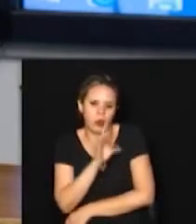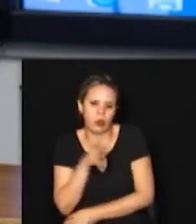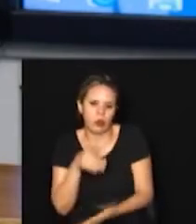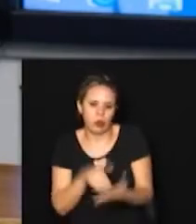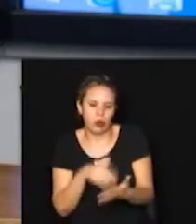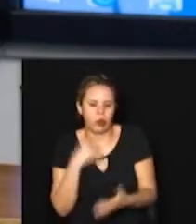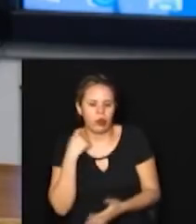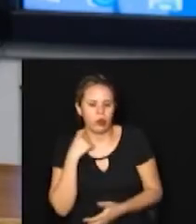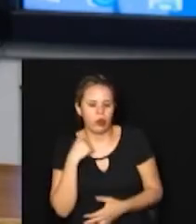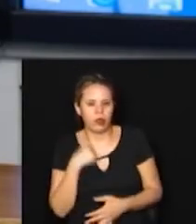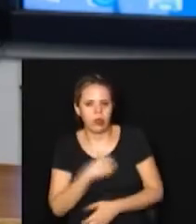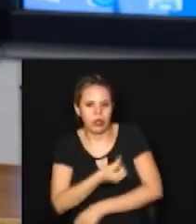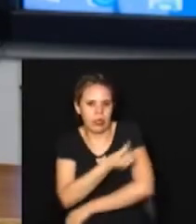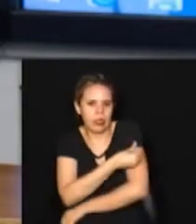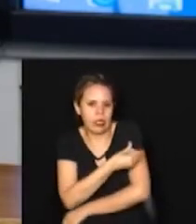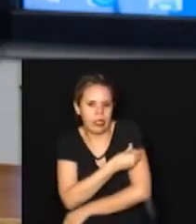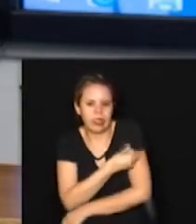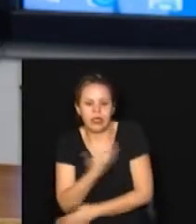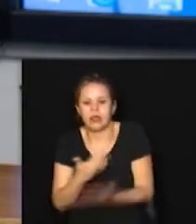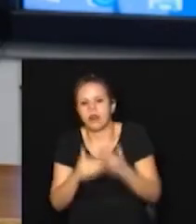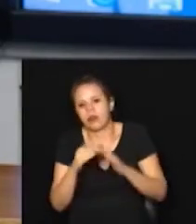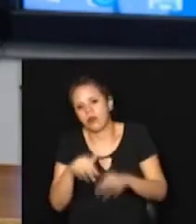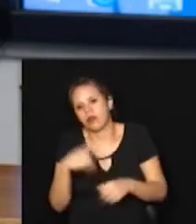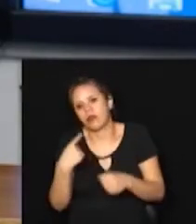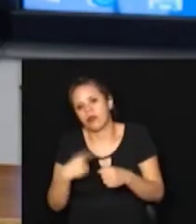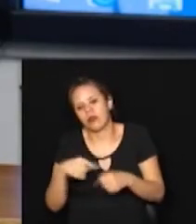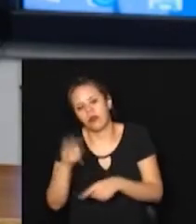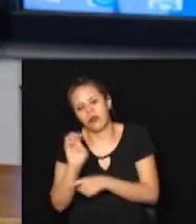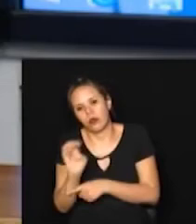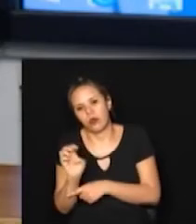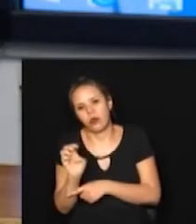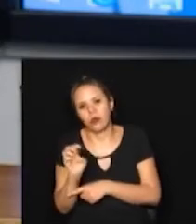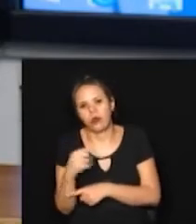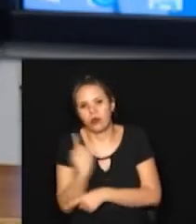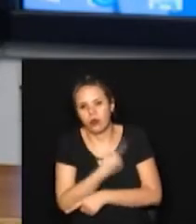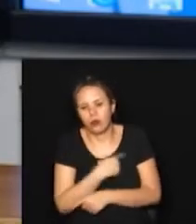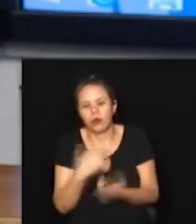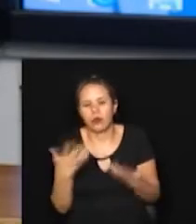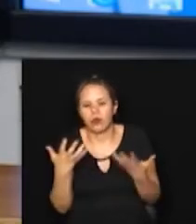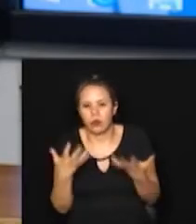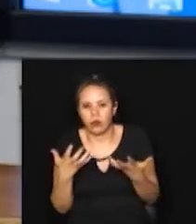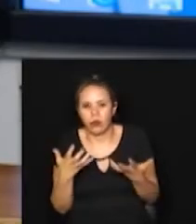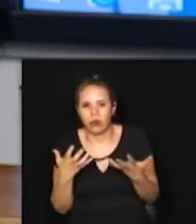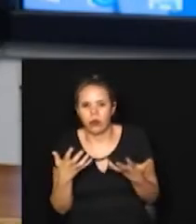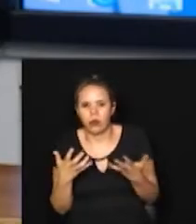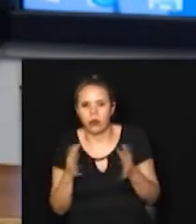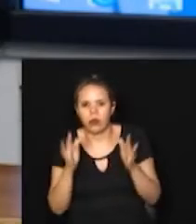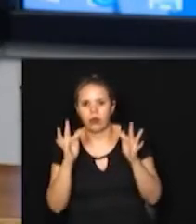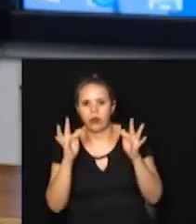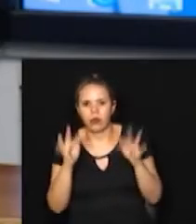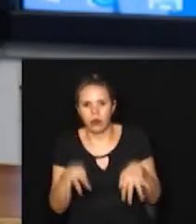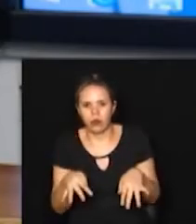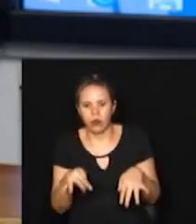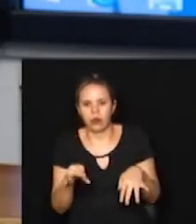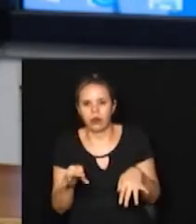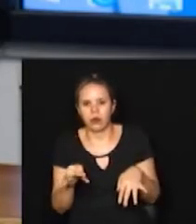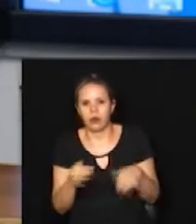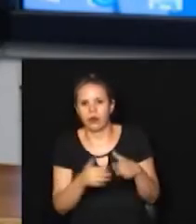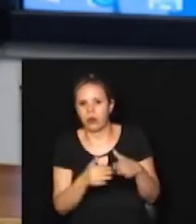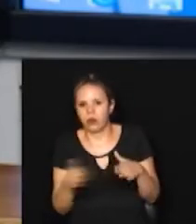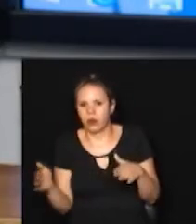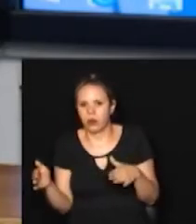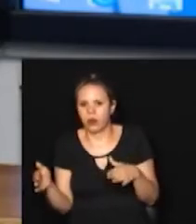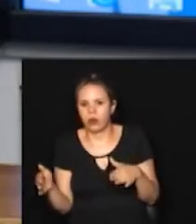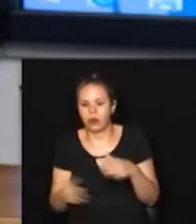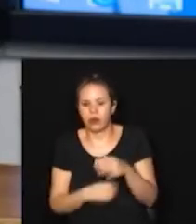no 6º ano eles vão para a rede estadual. Então nós queremos, nesse final de linha aí, final